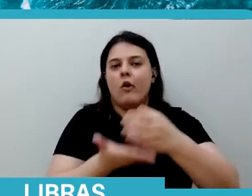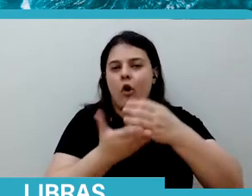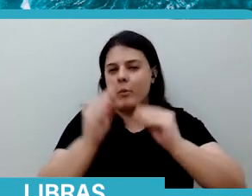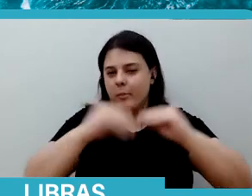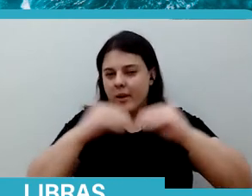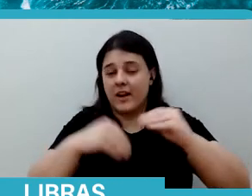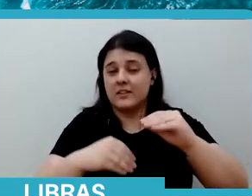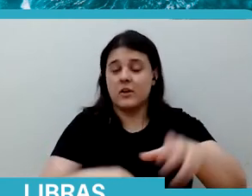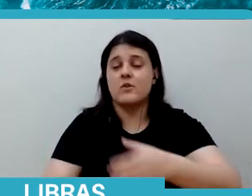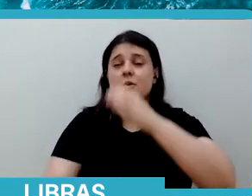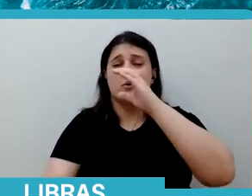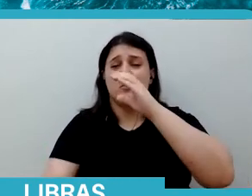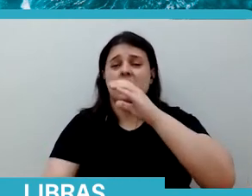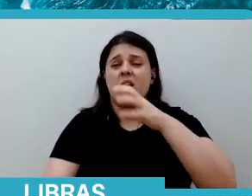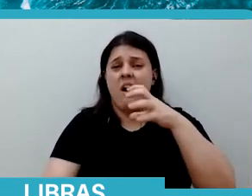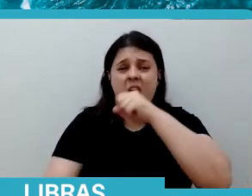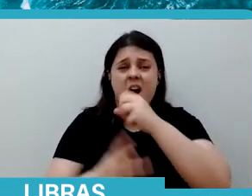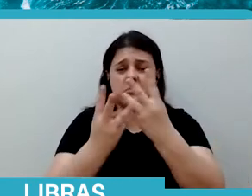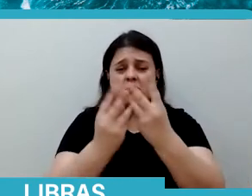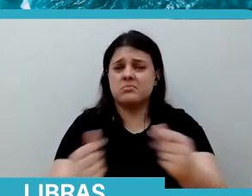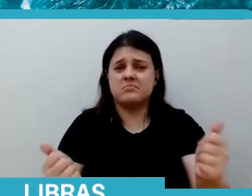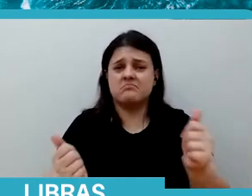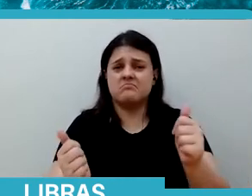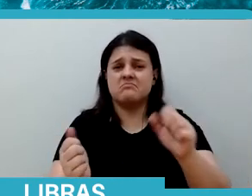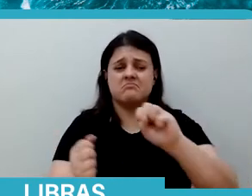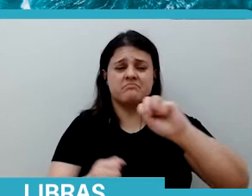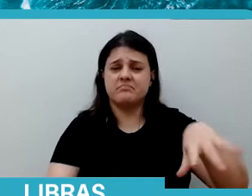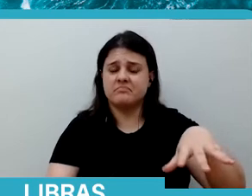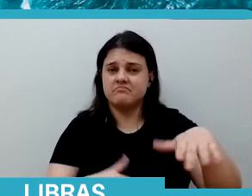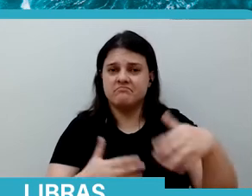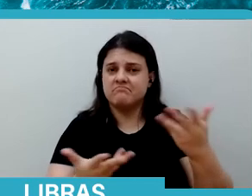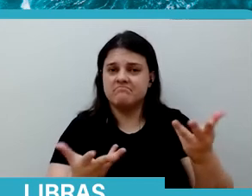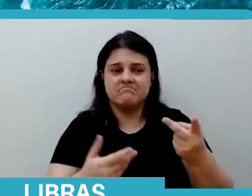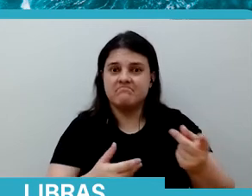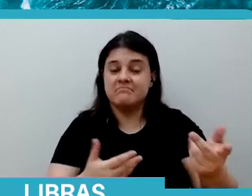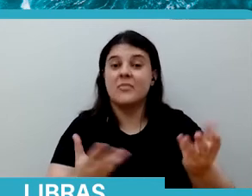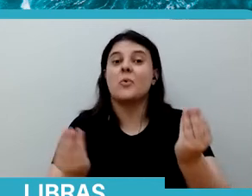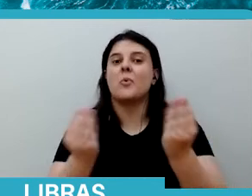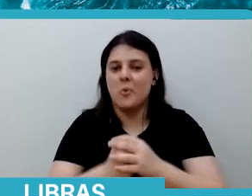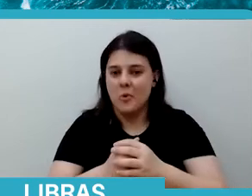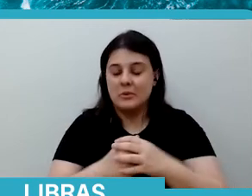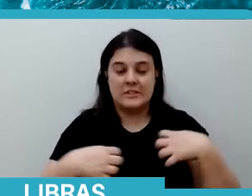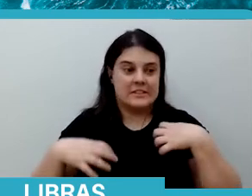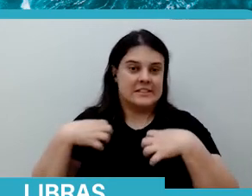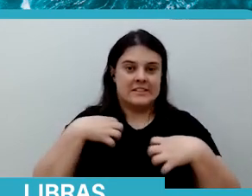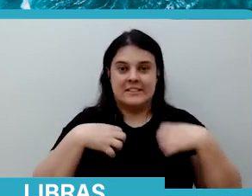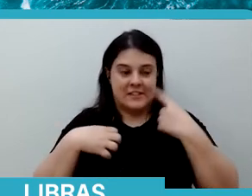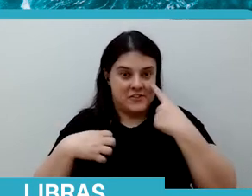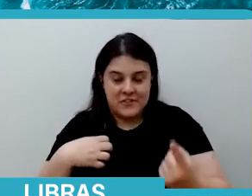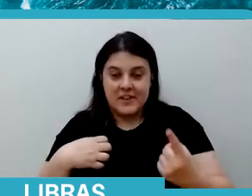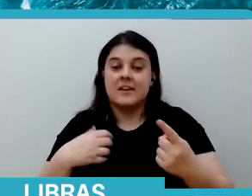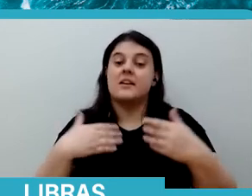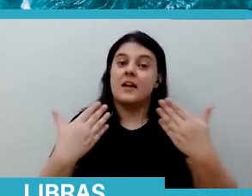copinho plástico que você vai pegar ele para ela na sua mão a impotência que gera isso e aflição que da e